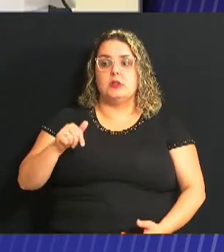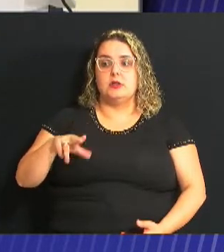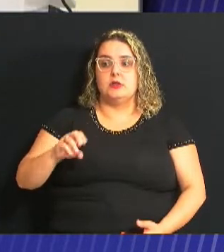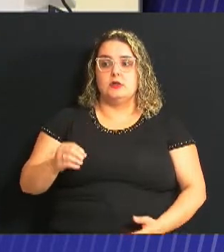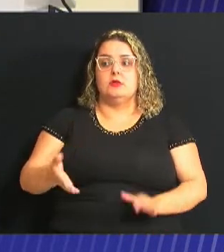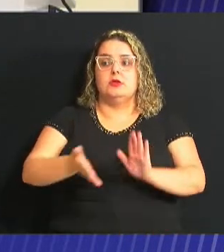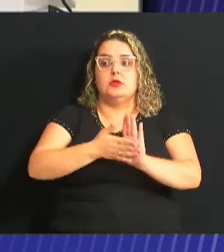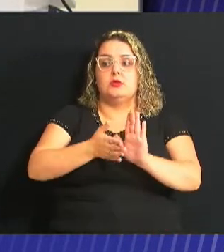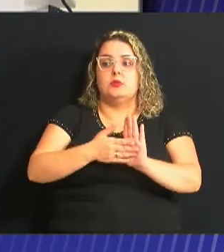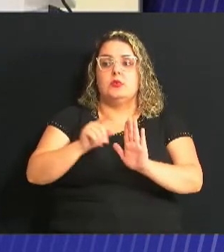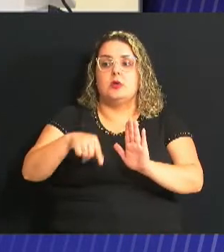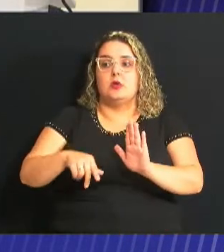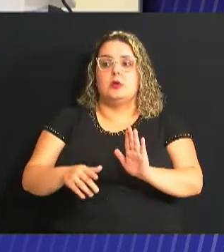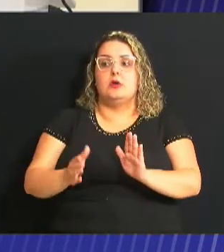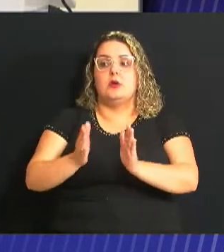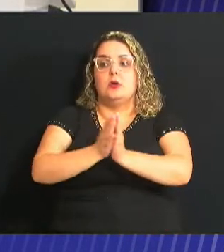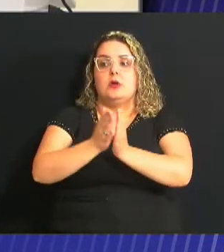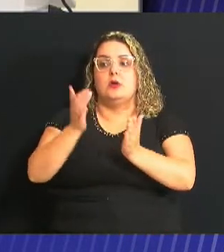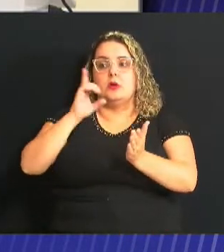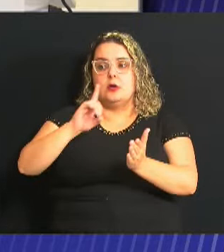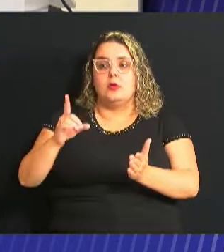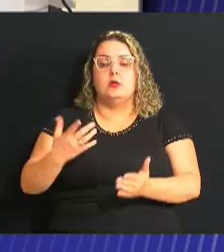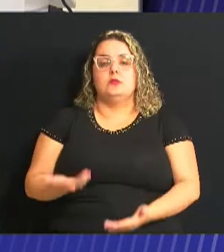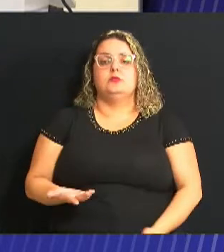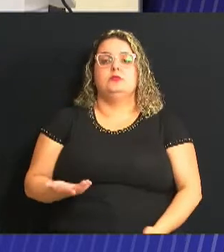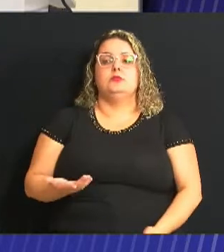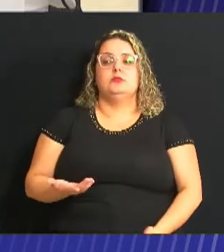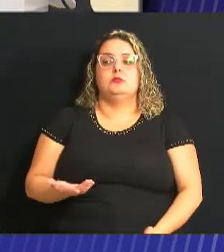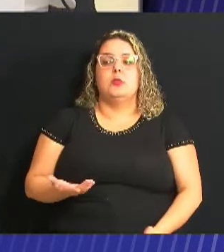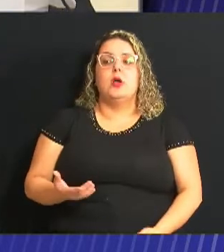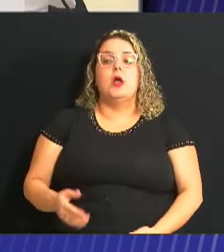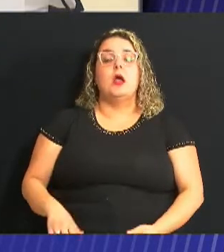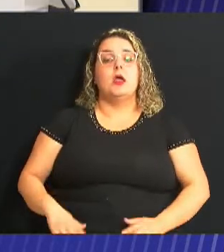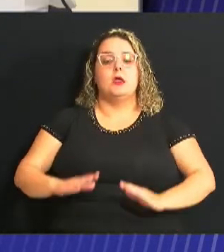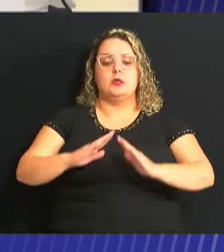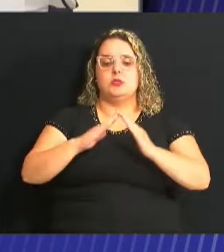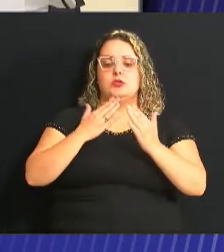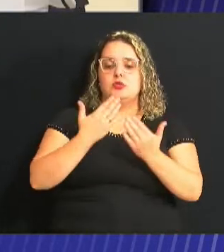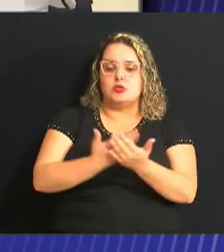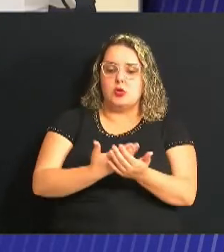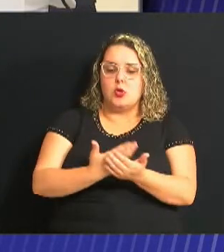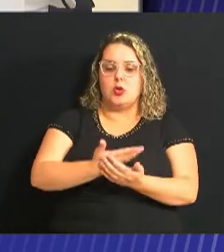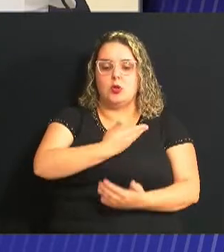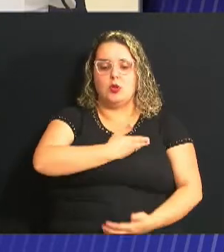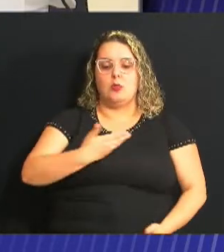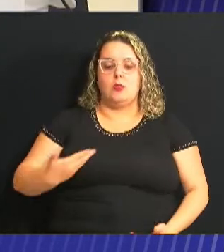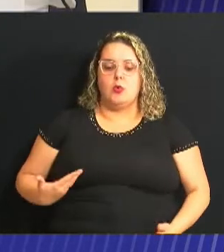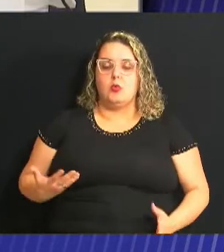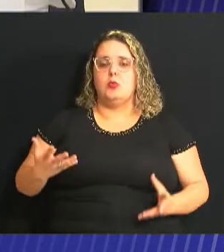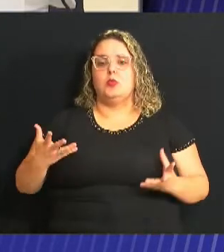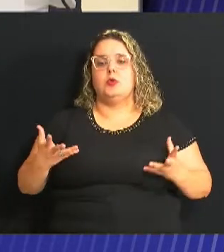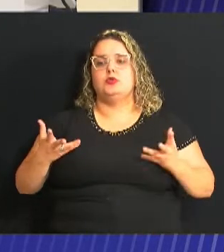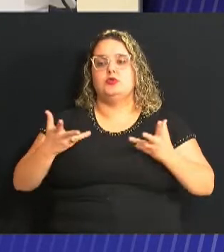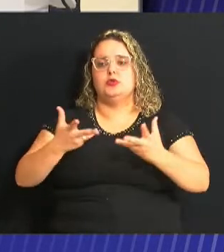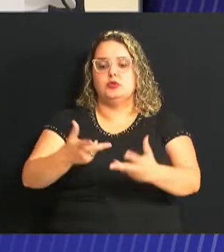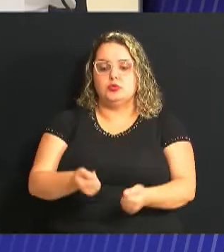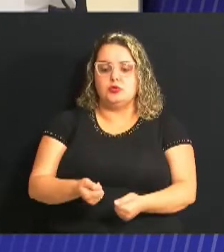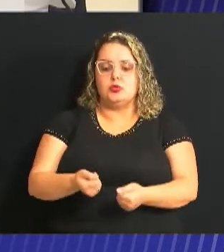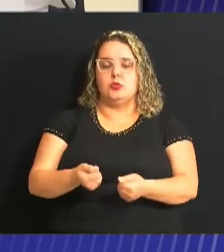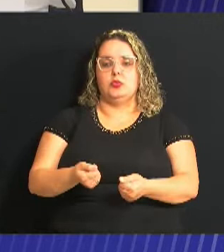era escola pública de qualidade para todas as pessoas. Isso está no embrião